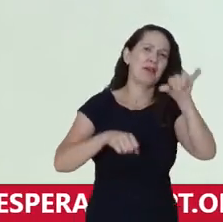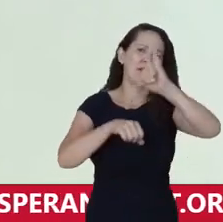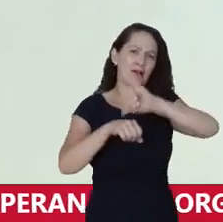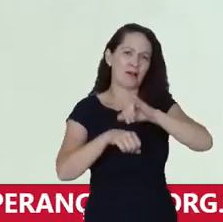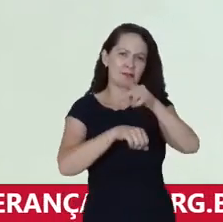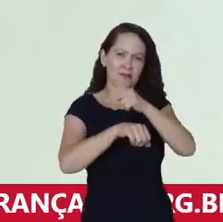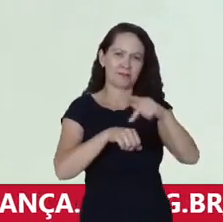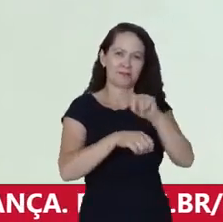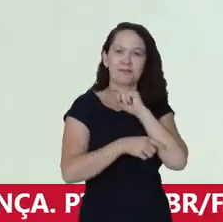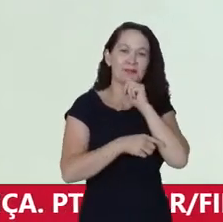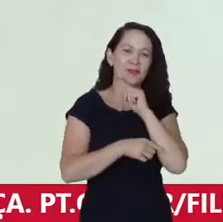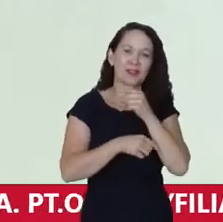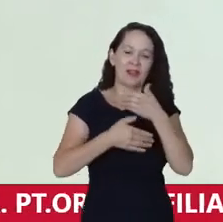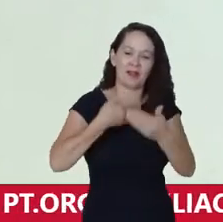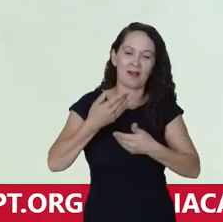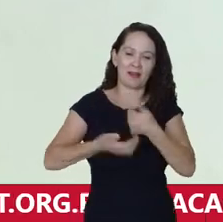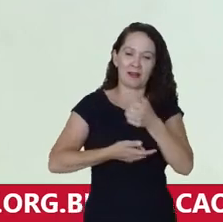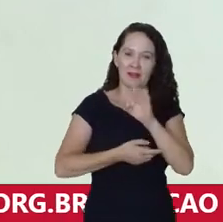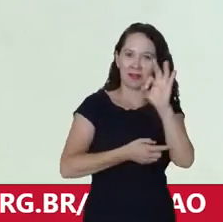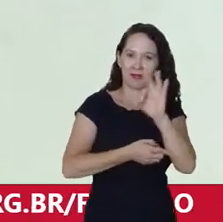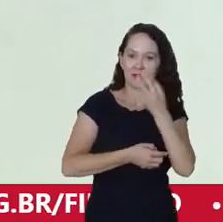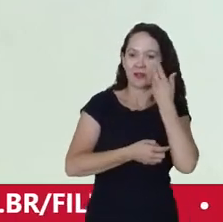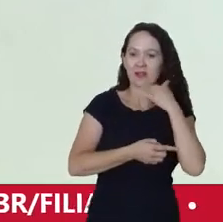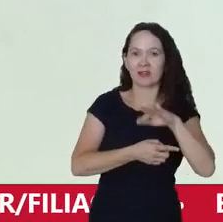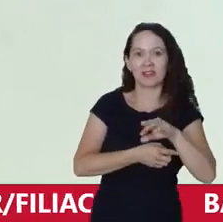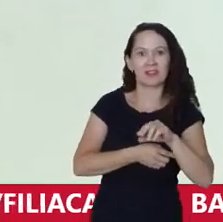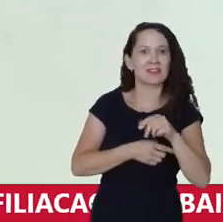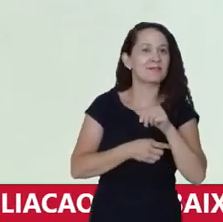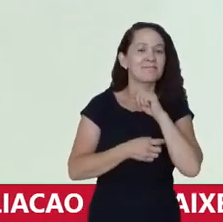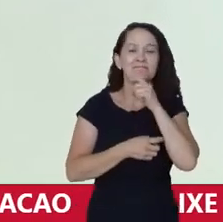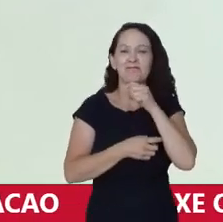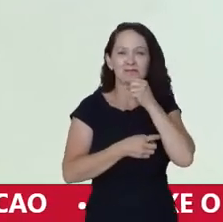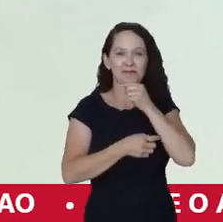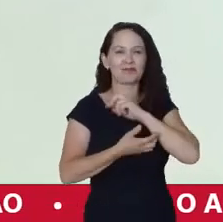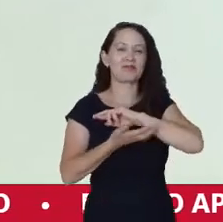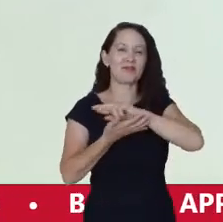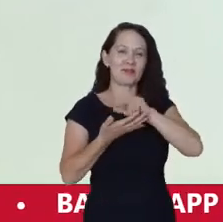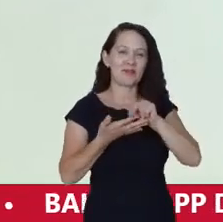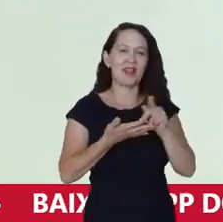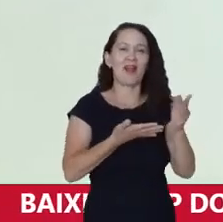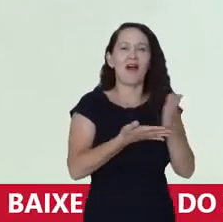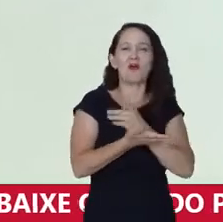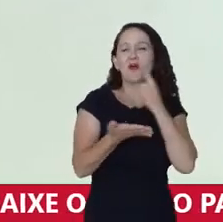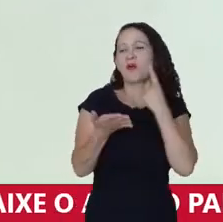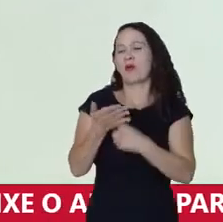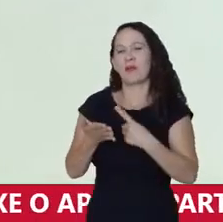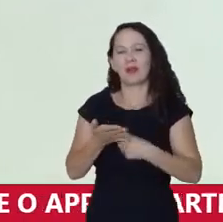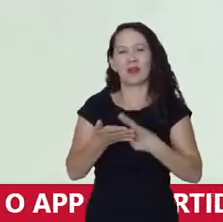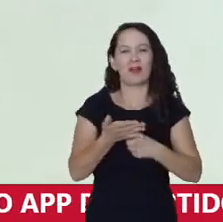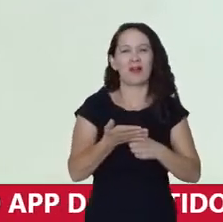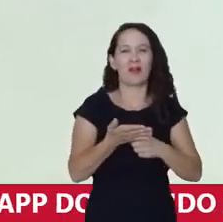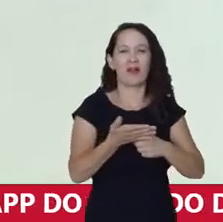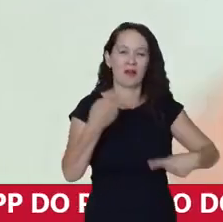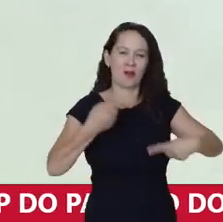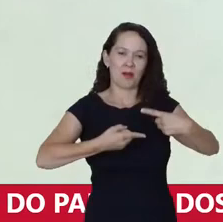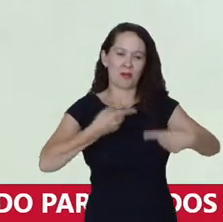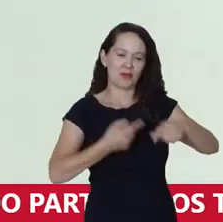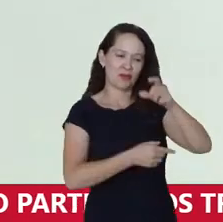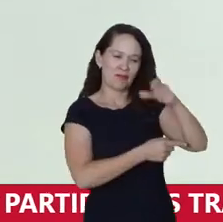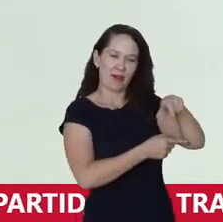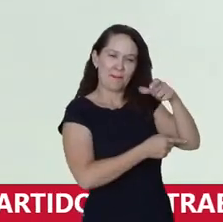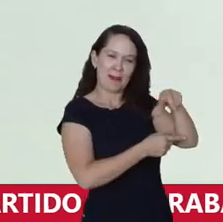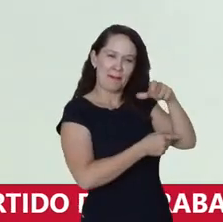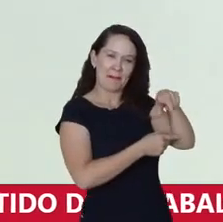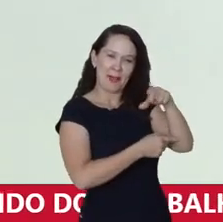não conseguimos atender 100% da educação infantil, creches, muita coisa conveniada, é uma política do voucher que está na